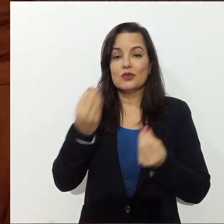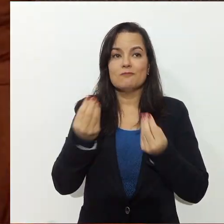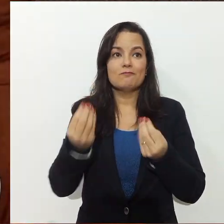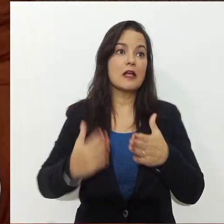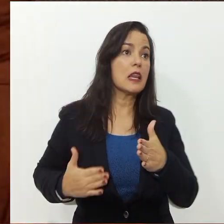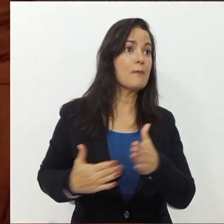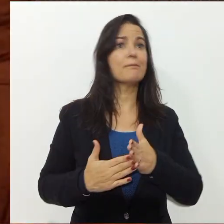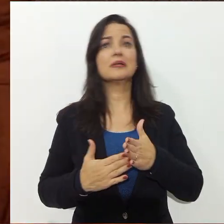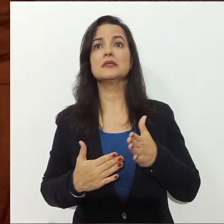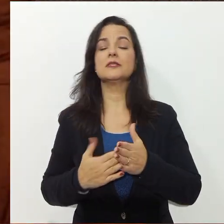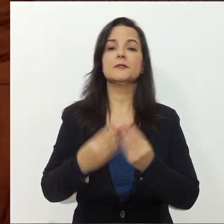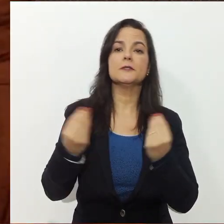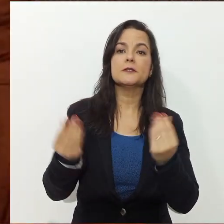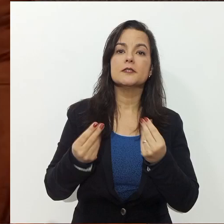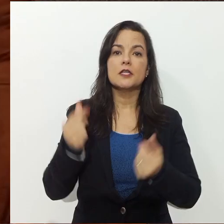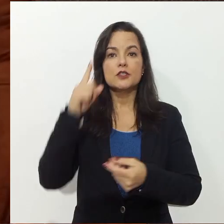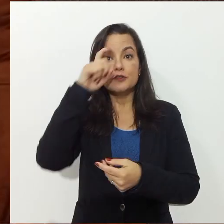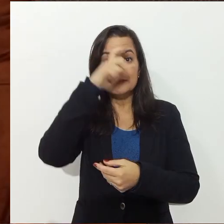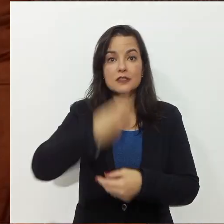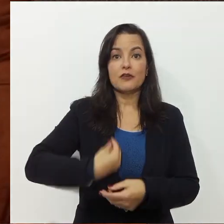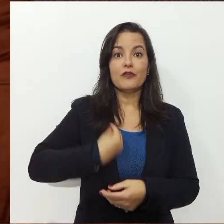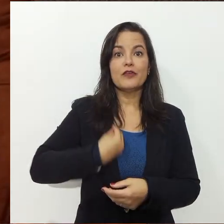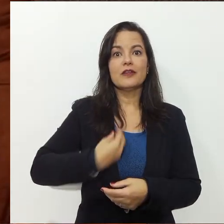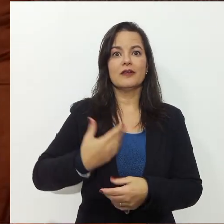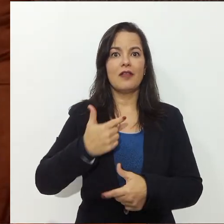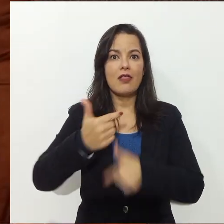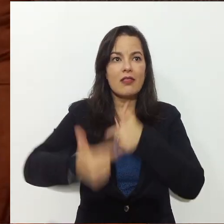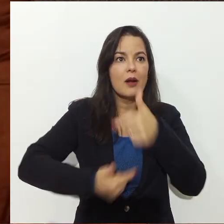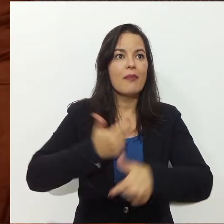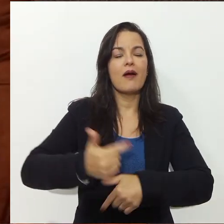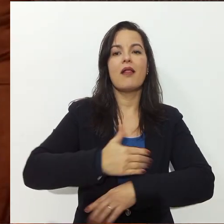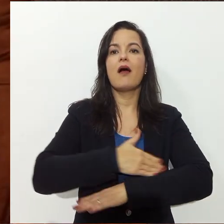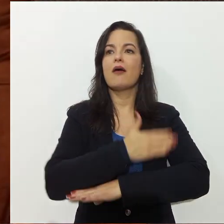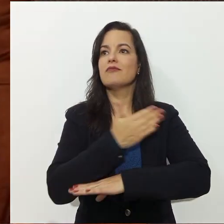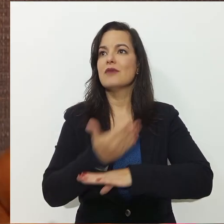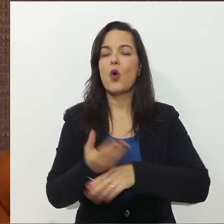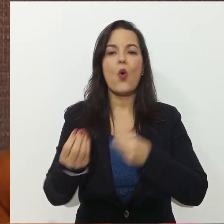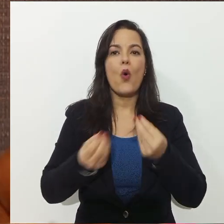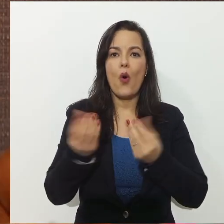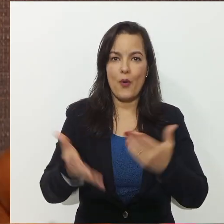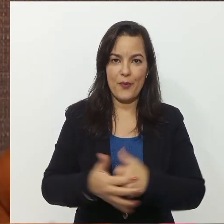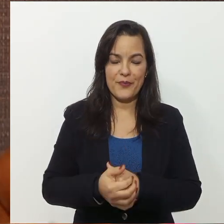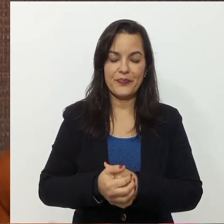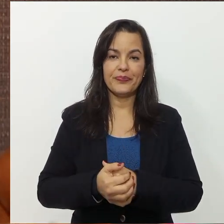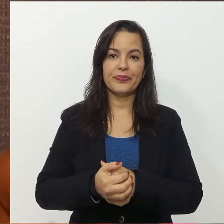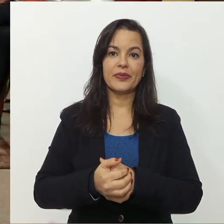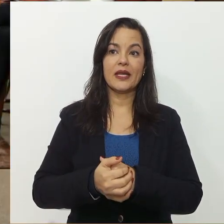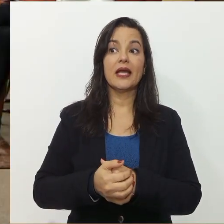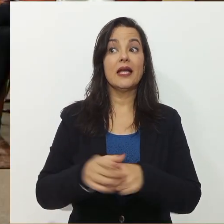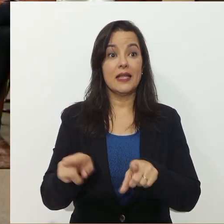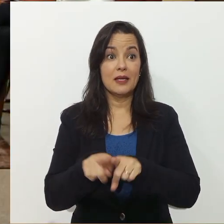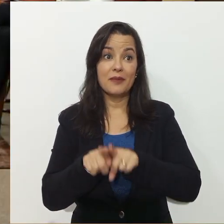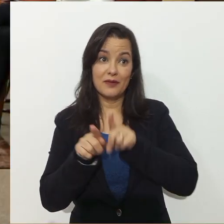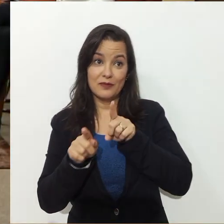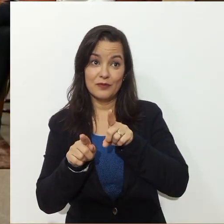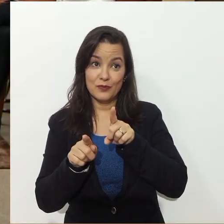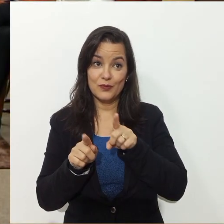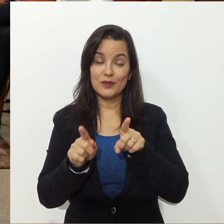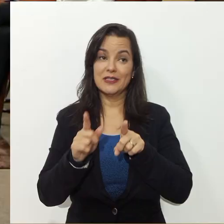de fato construir carreira e tudo mais, passando inclusive pela sensibilidade que você teve na construção ali da